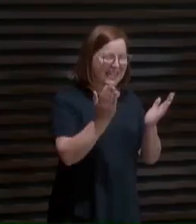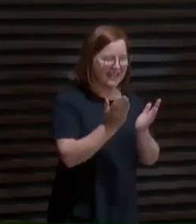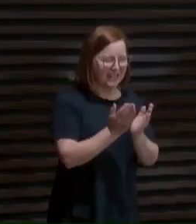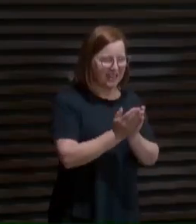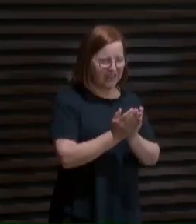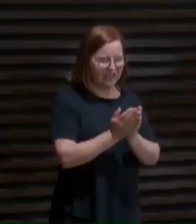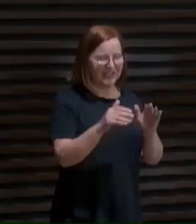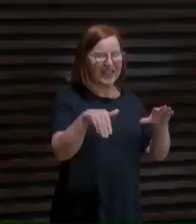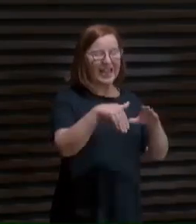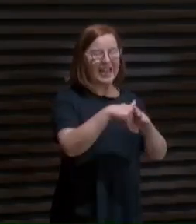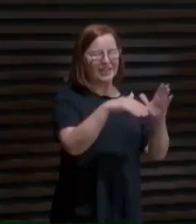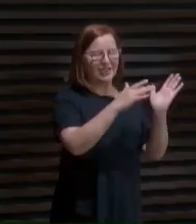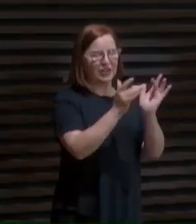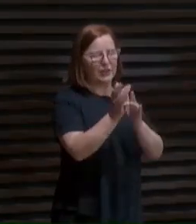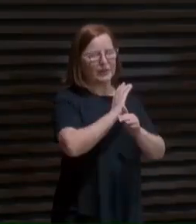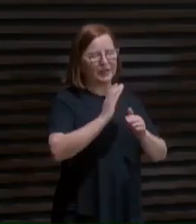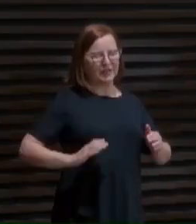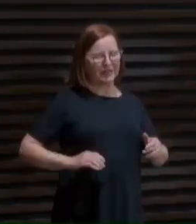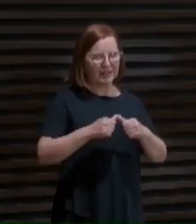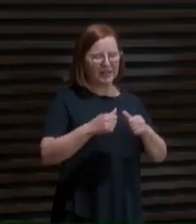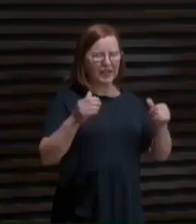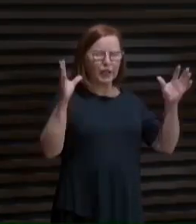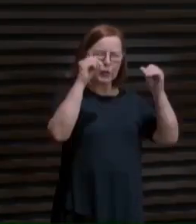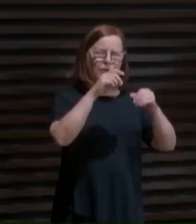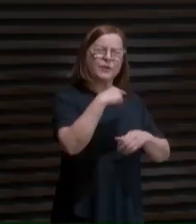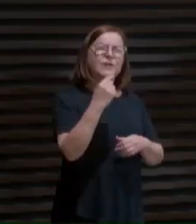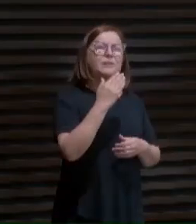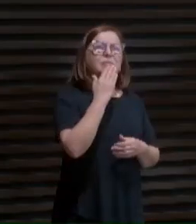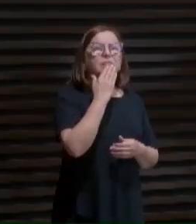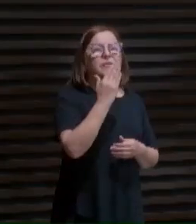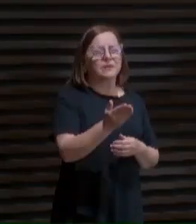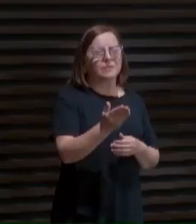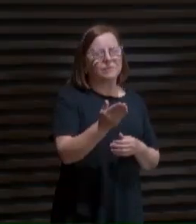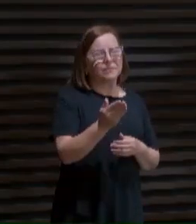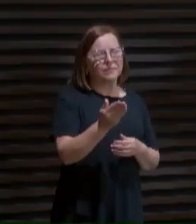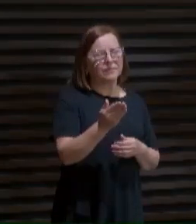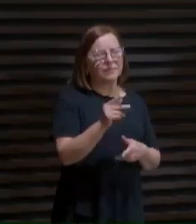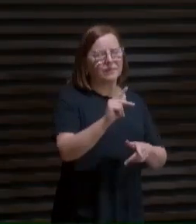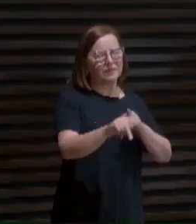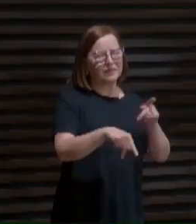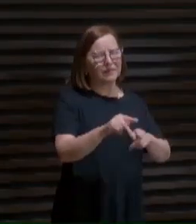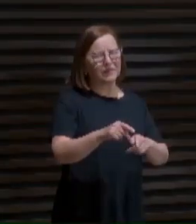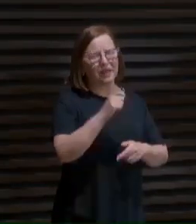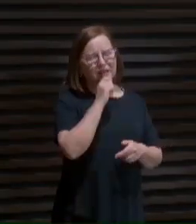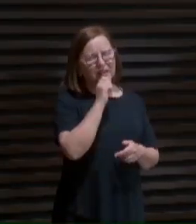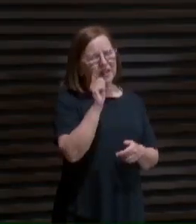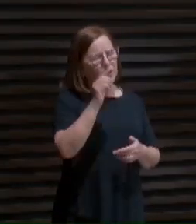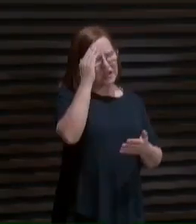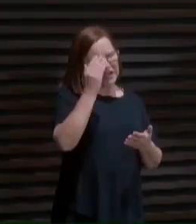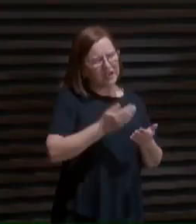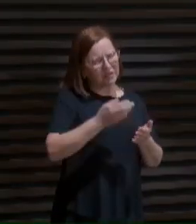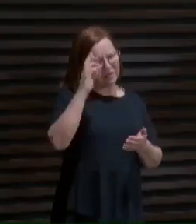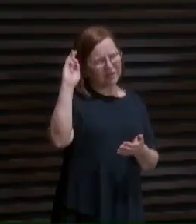crentes em Jesus Cristo. E essa noite nós te pedimos isto: que as pessoas que ainda não creram no